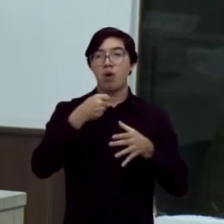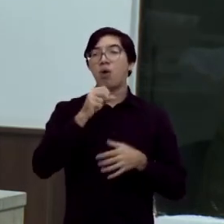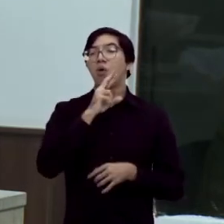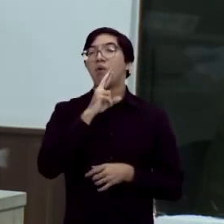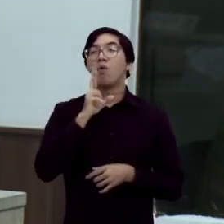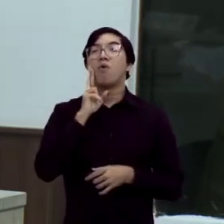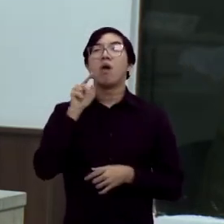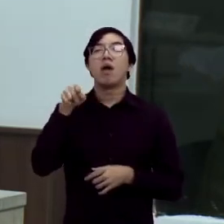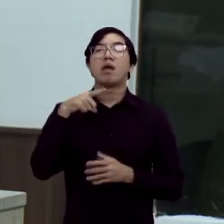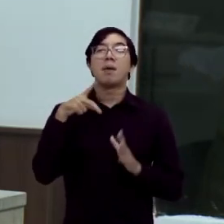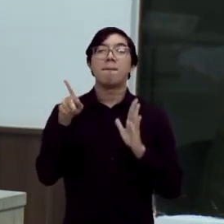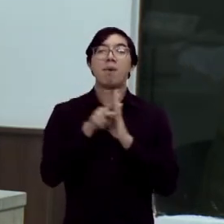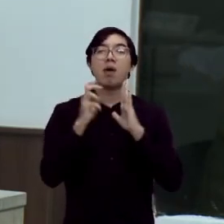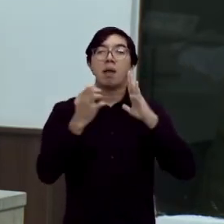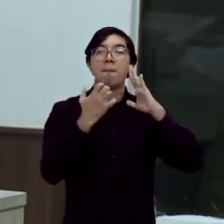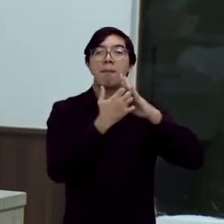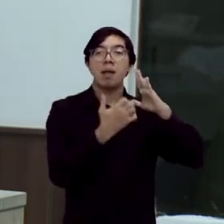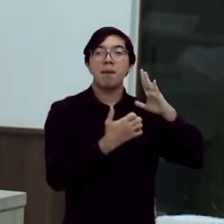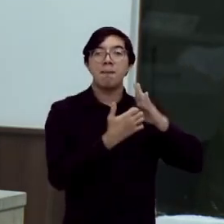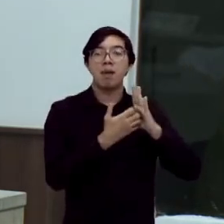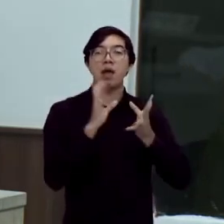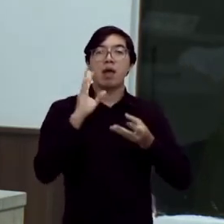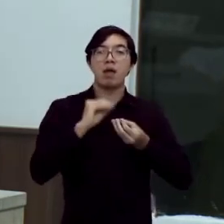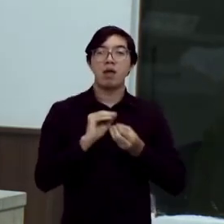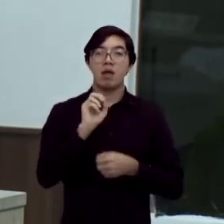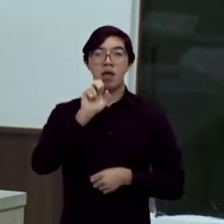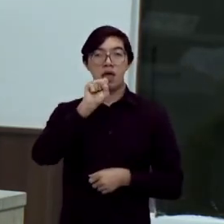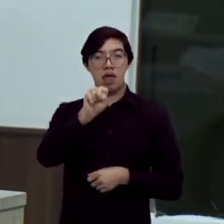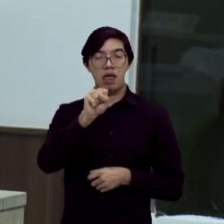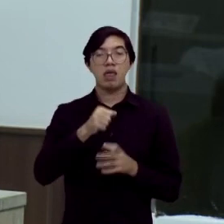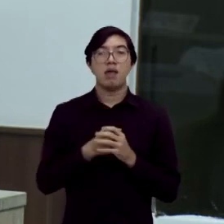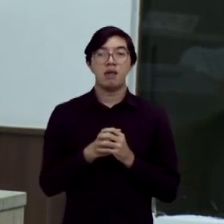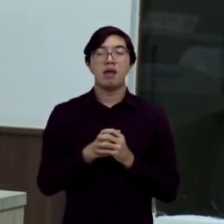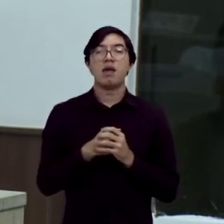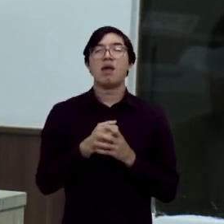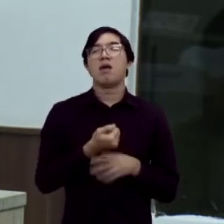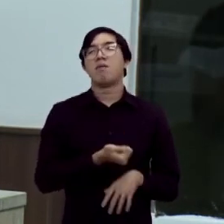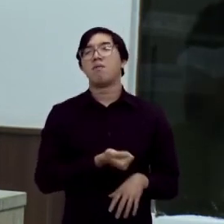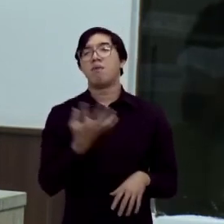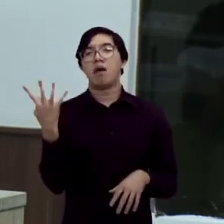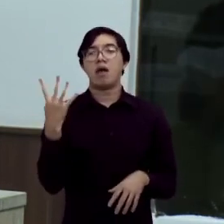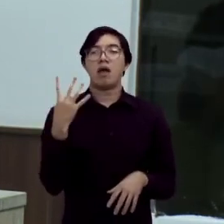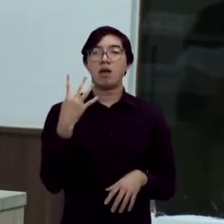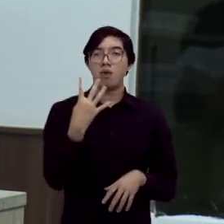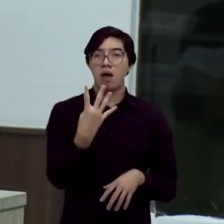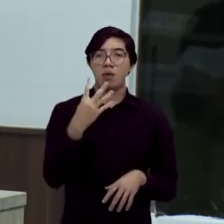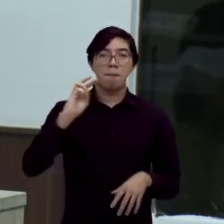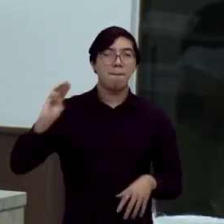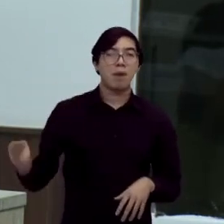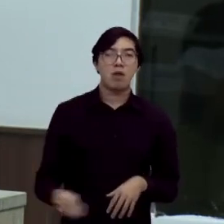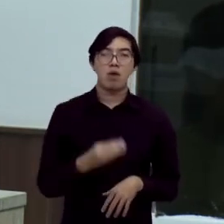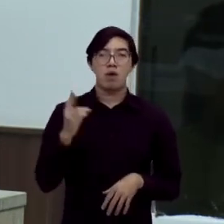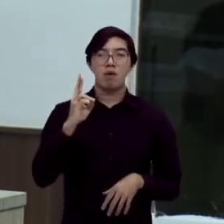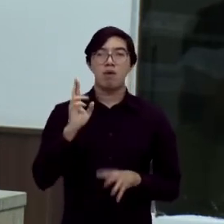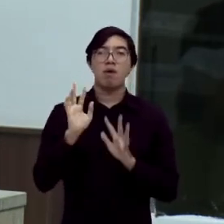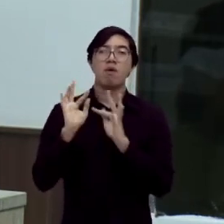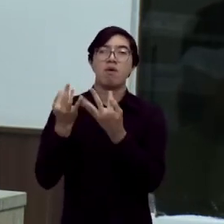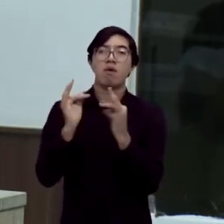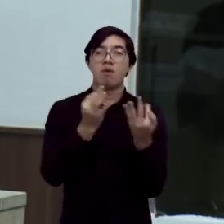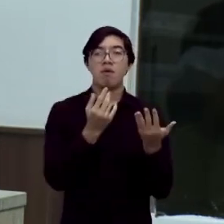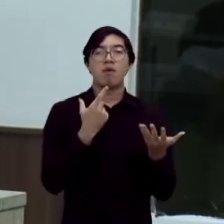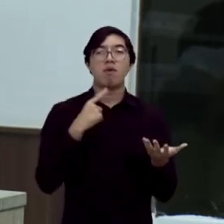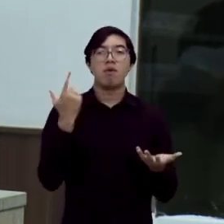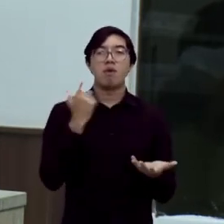estado. Mais de 4 mil milhões de famílias receberam refeições nos restaurantes